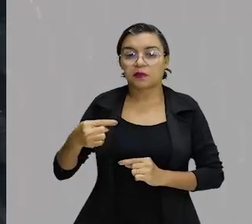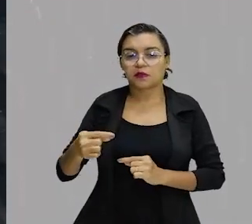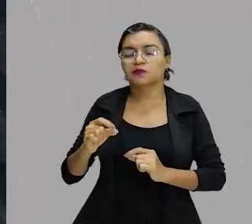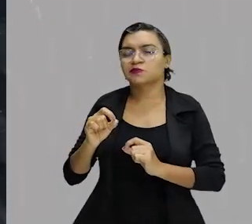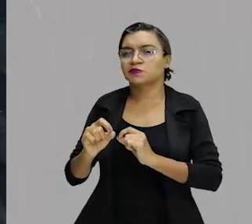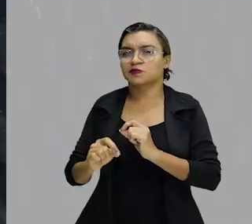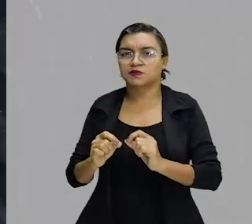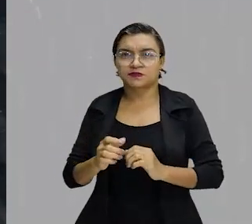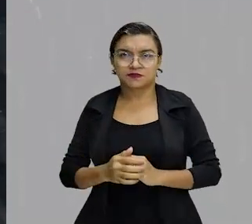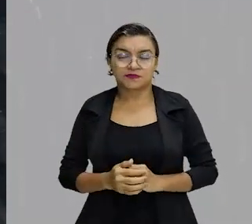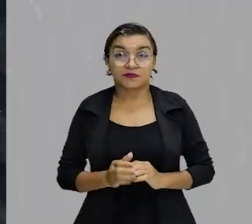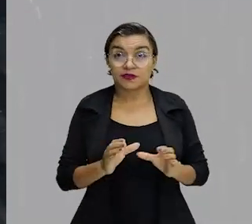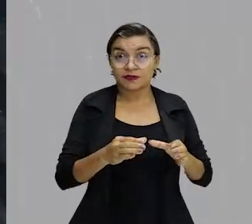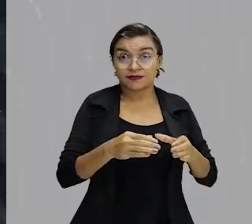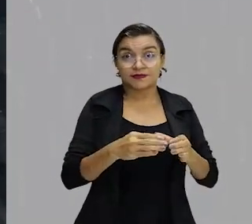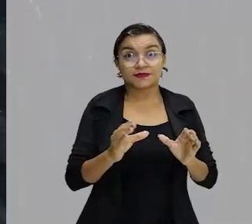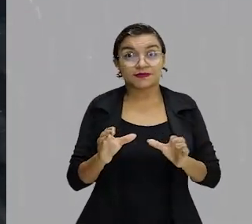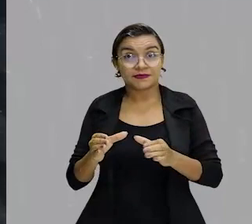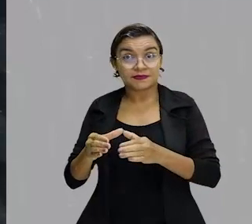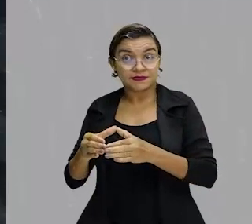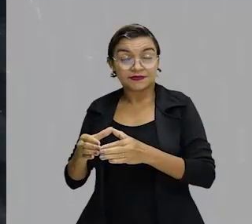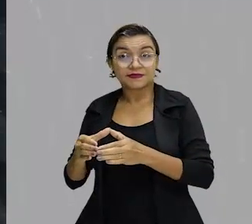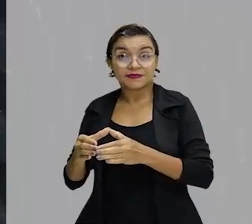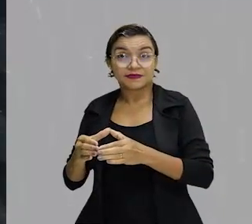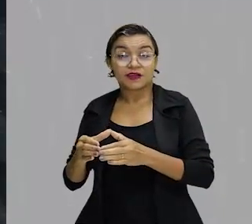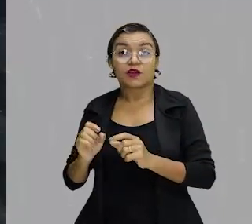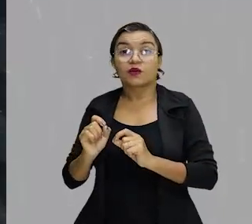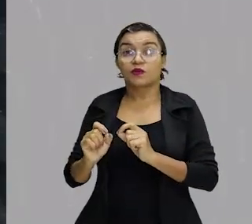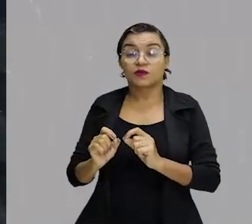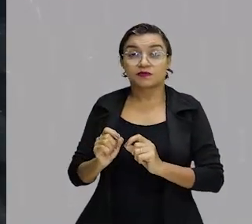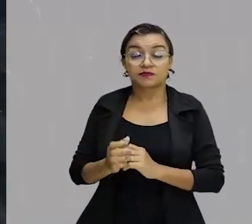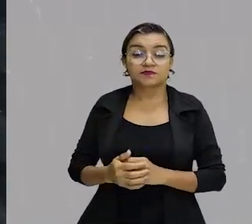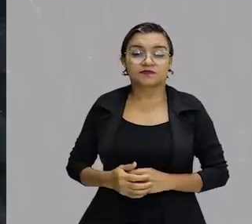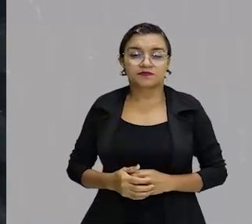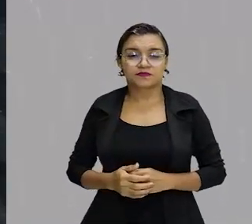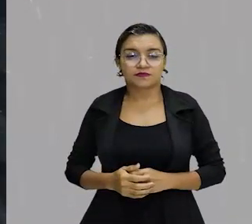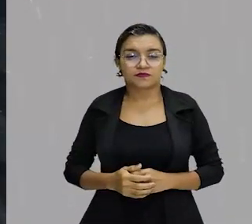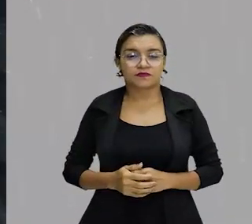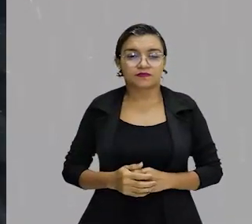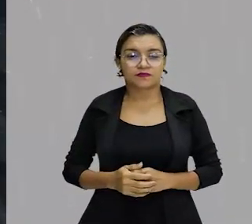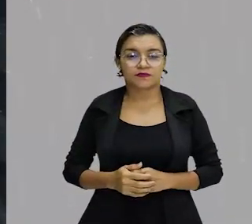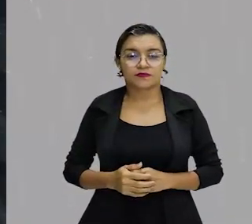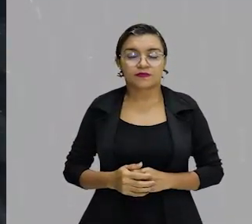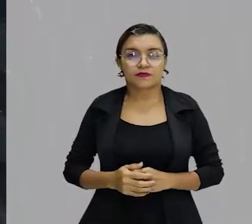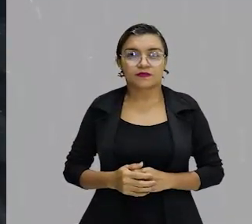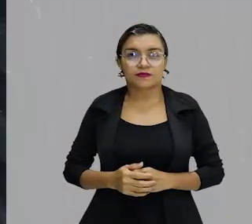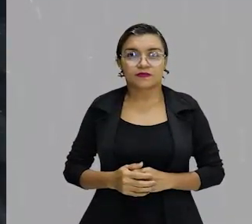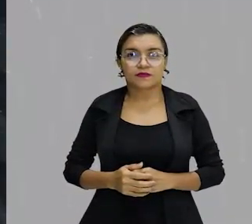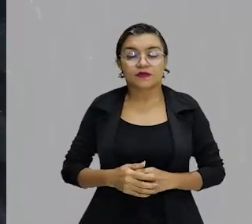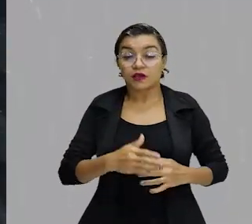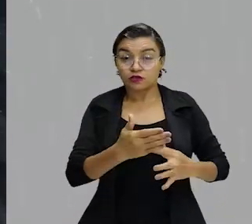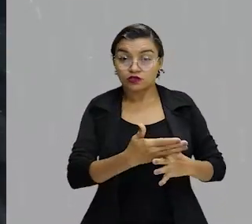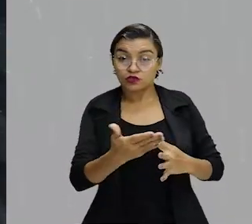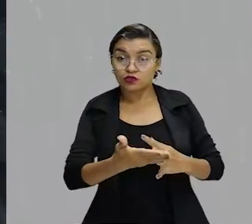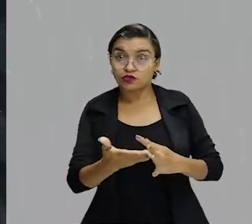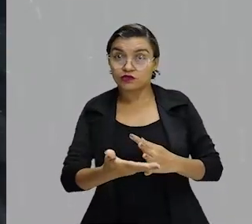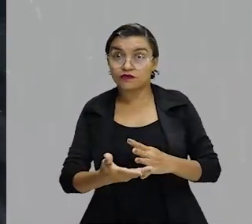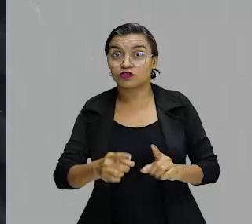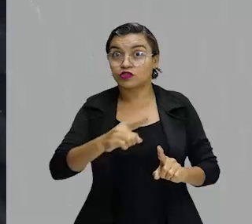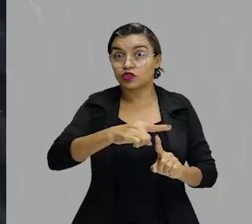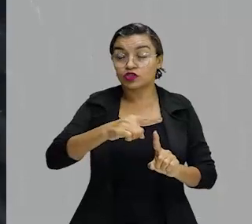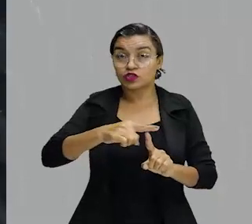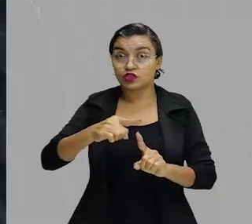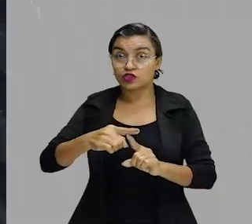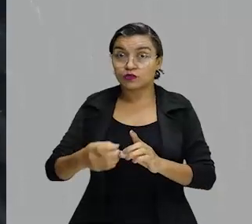essas categorias, elas são normalmente distribuídas em tipos de produções